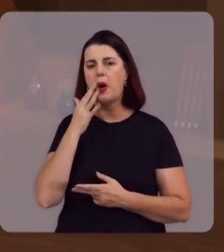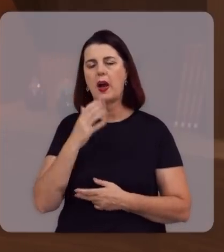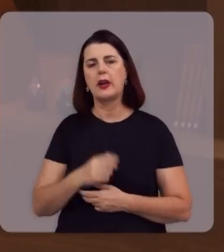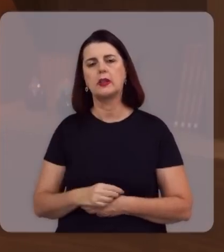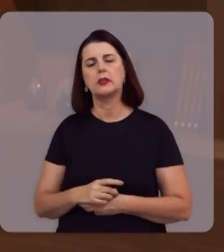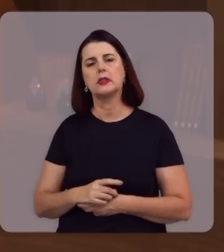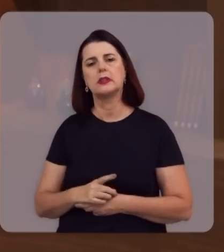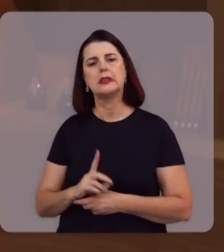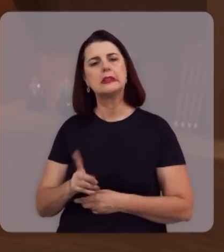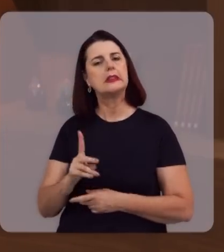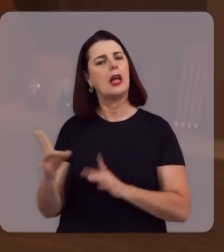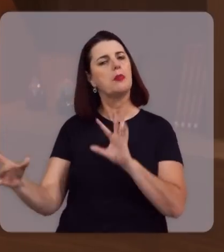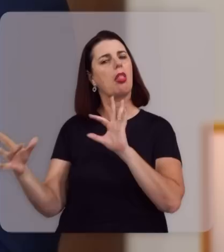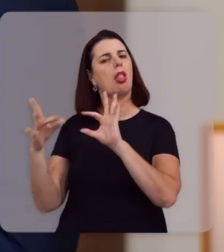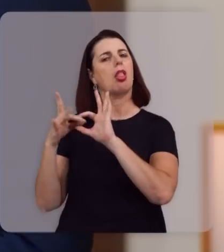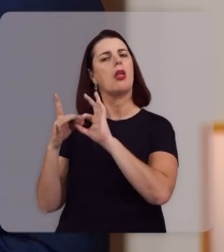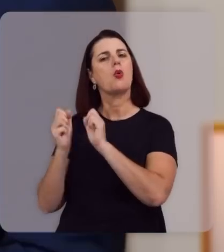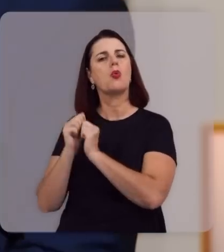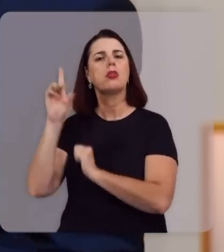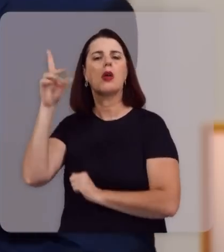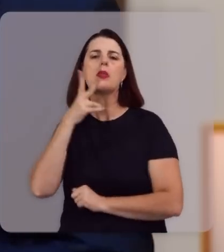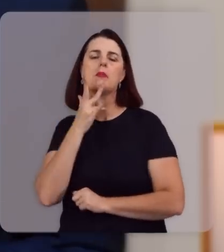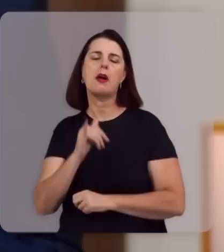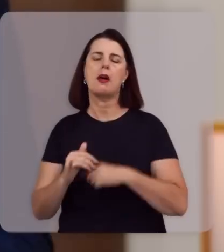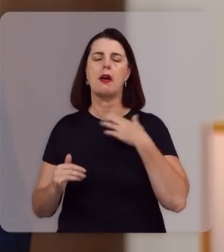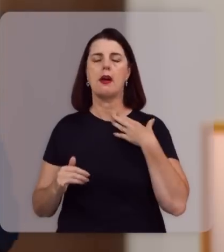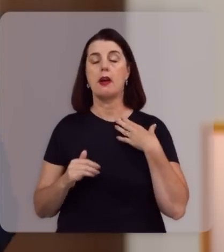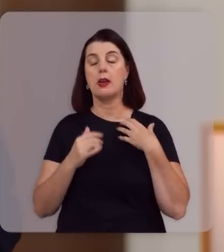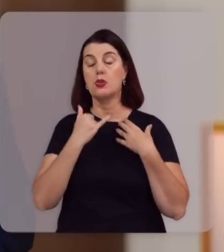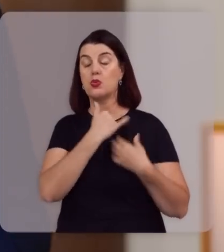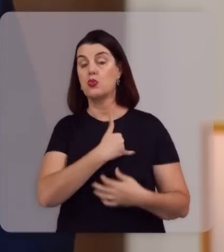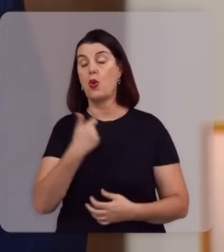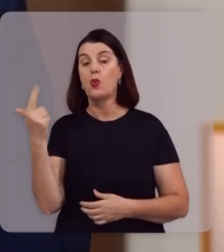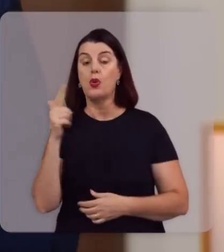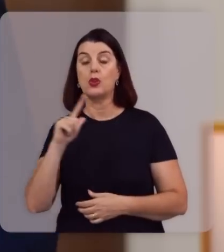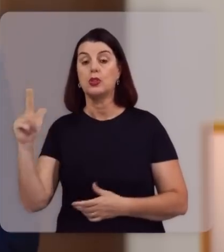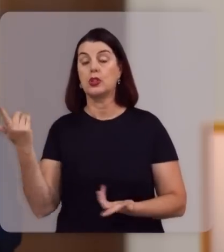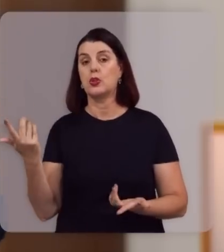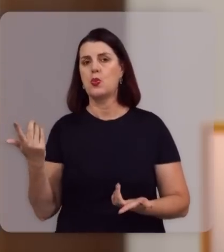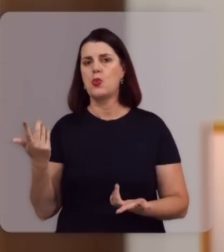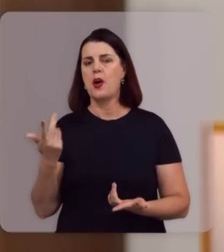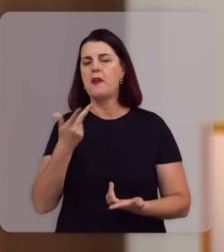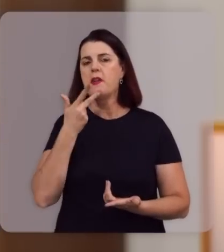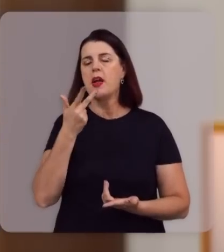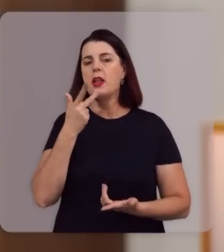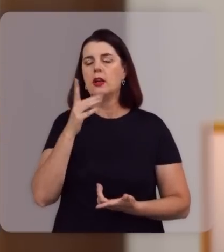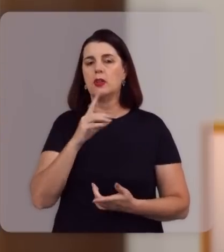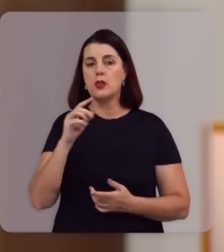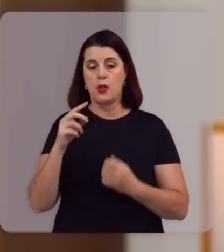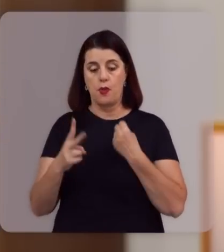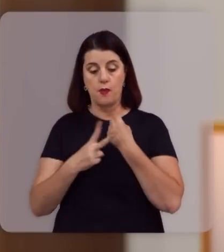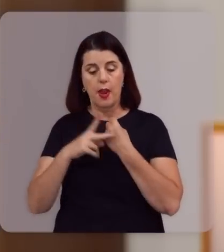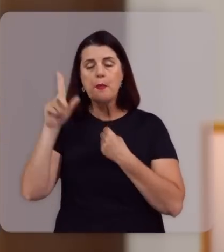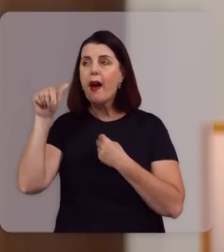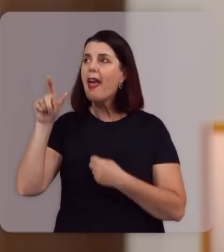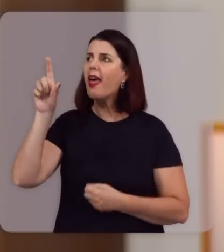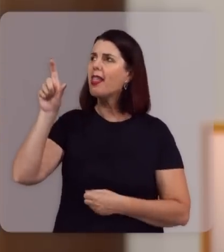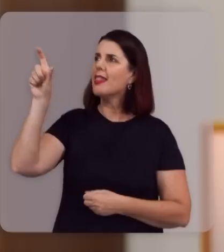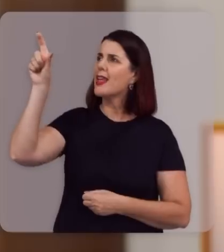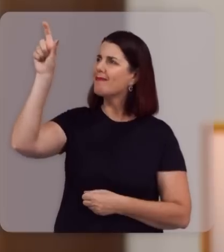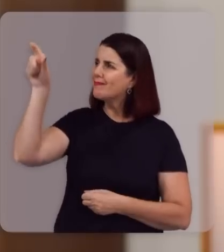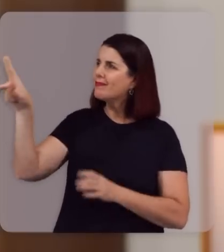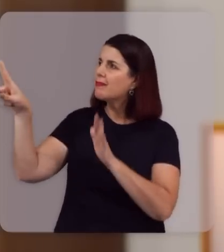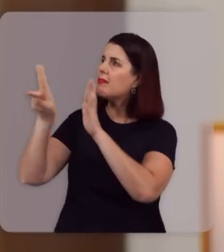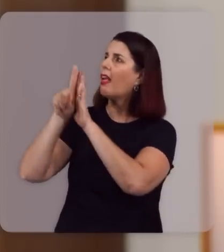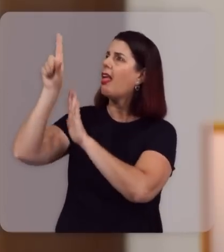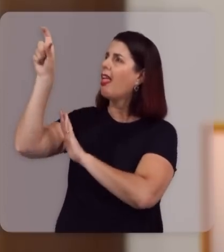consubstancial com o Pai. João prossegue para dizer que o Verbo era Deus. E significa que o